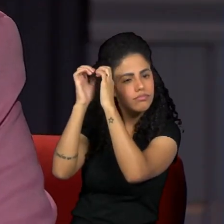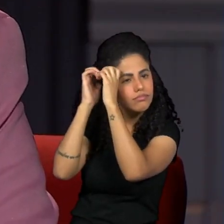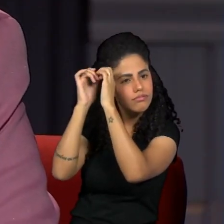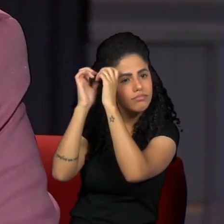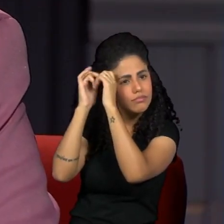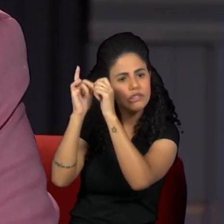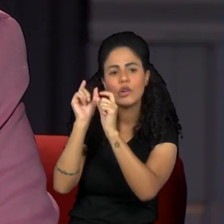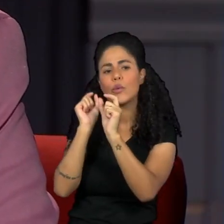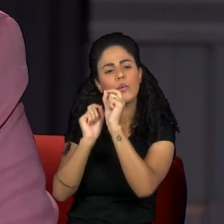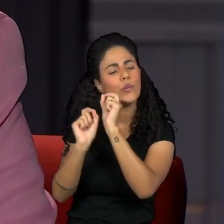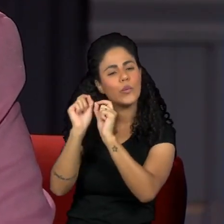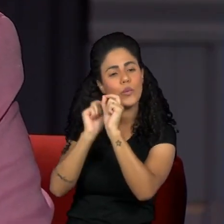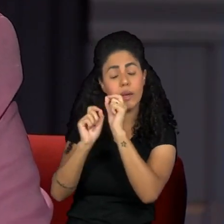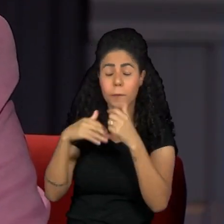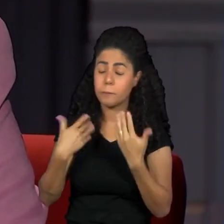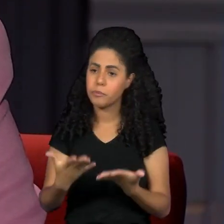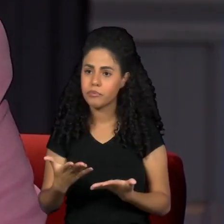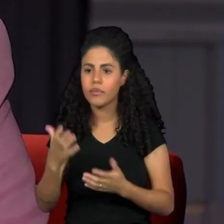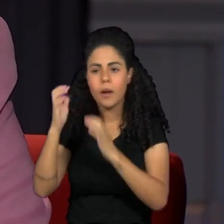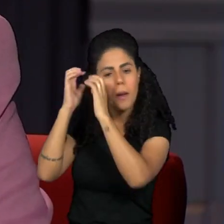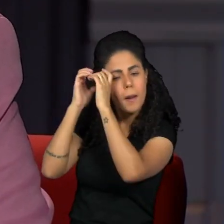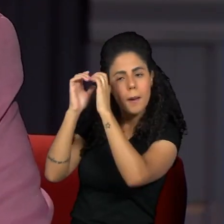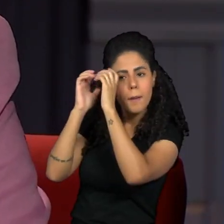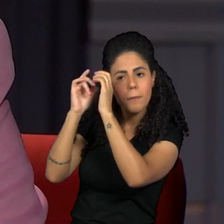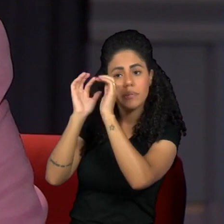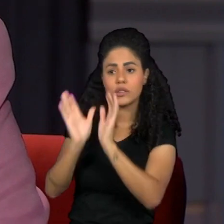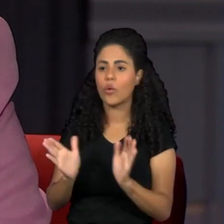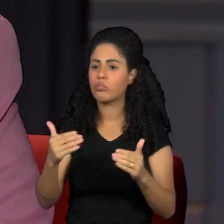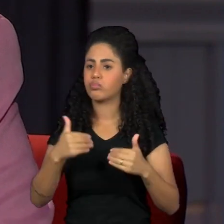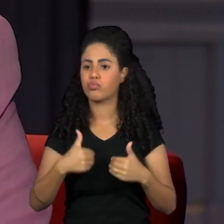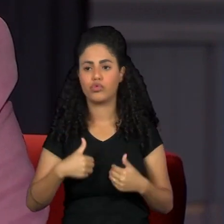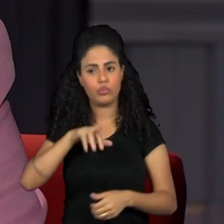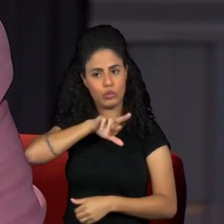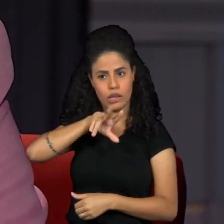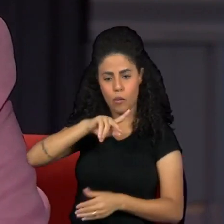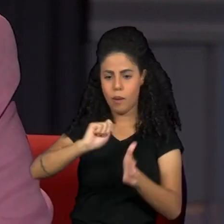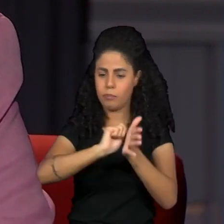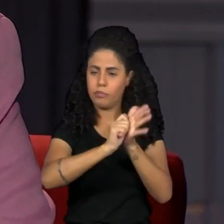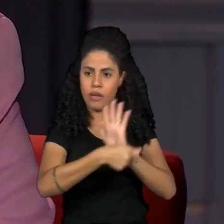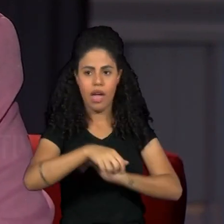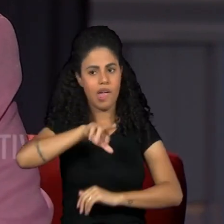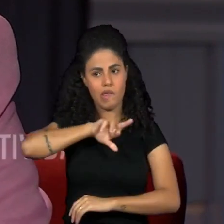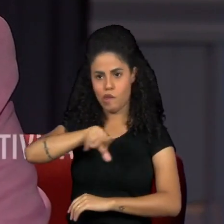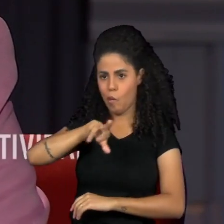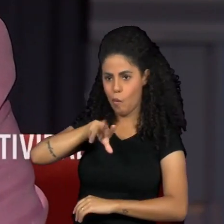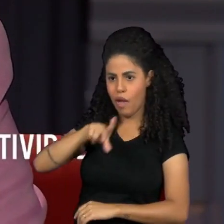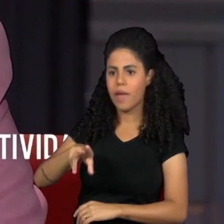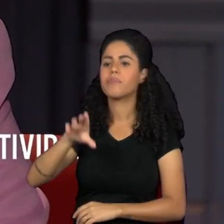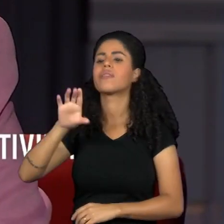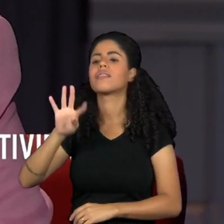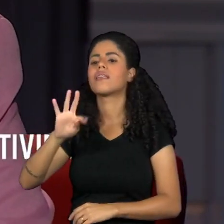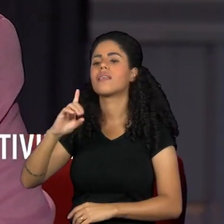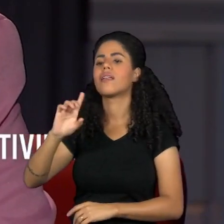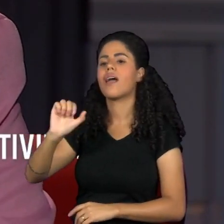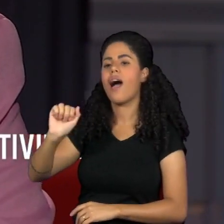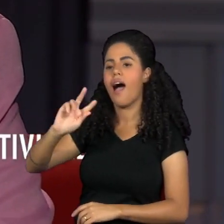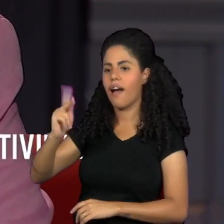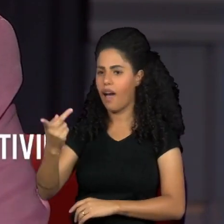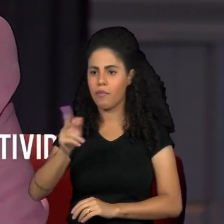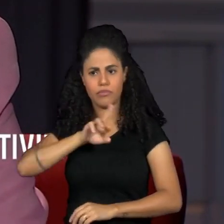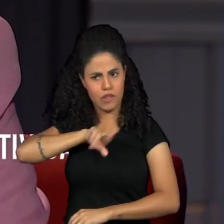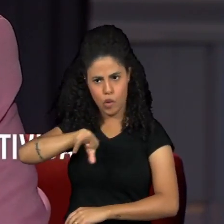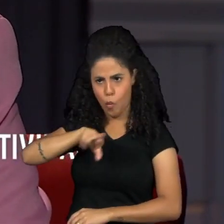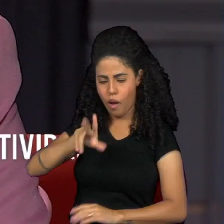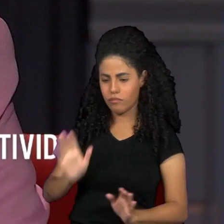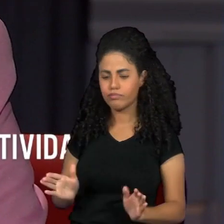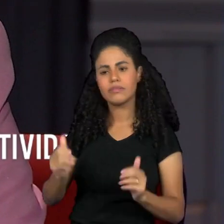pessoa que ela não é autista, ela não é Down, ela não é TDAH, ela não tem transtorno de ansiedade. É uma Tá. pessoa que